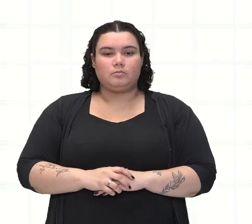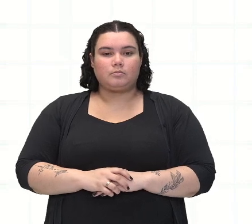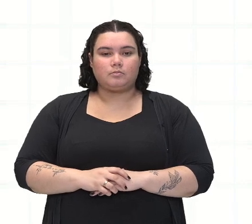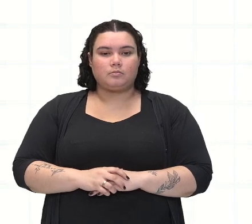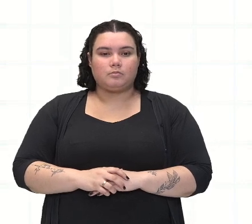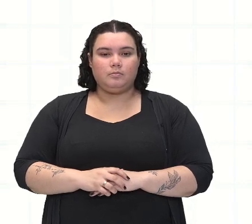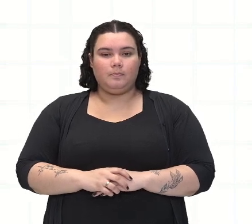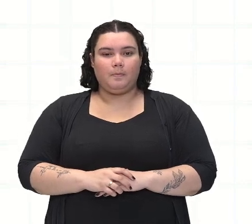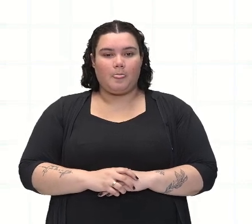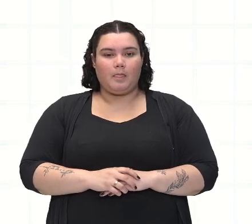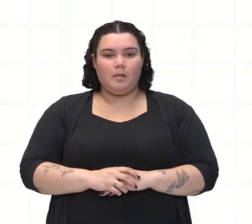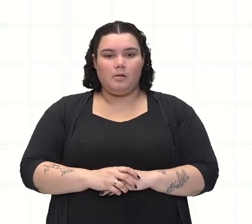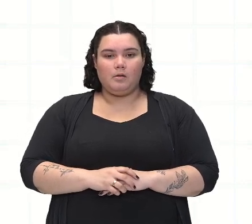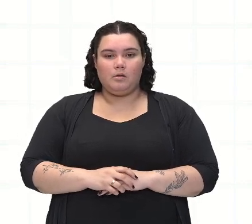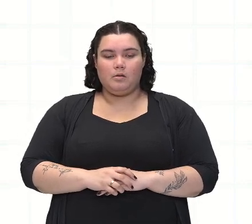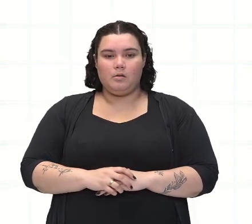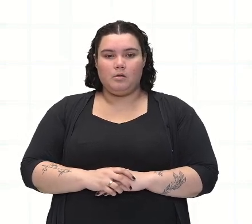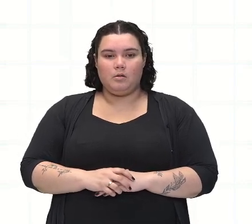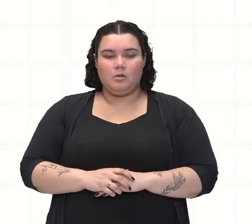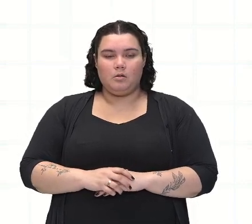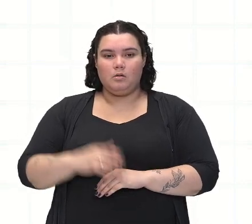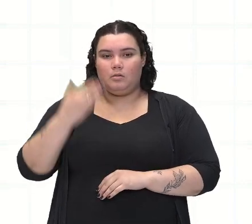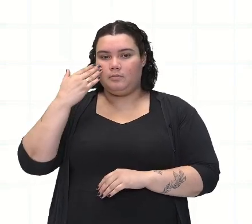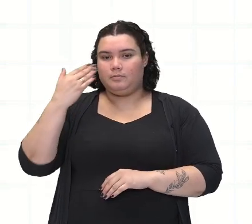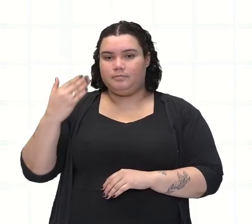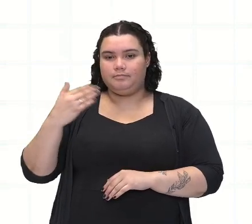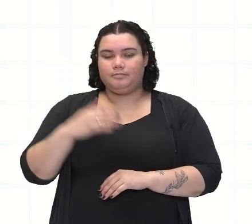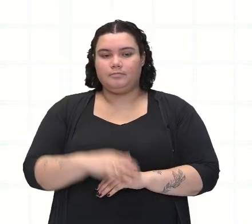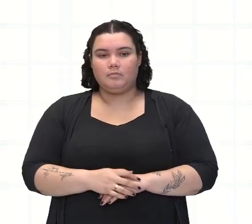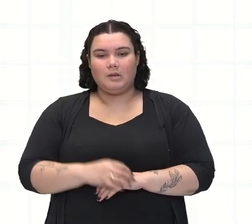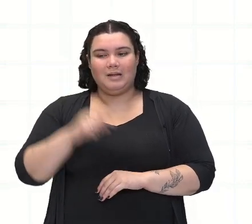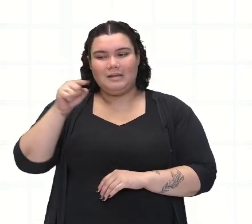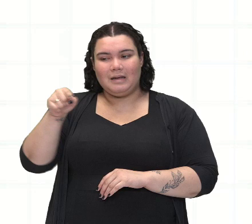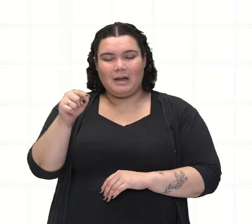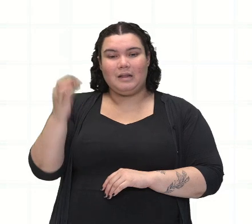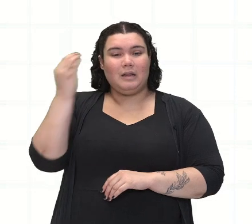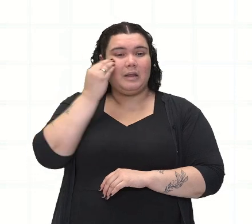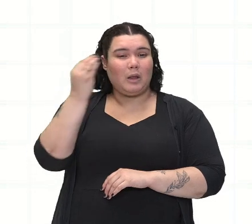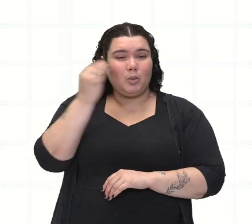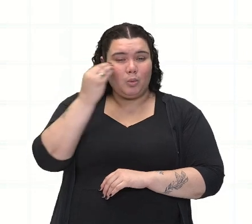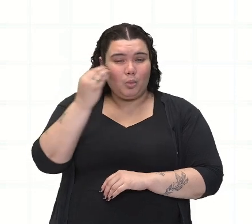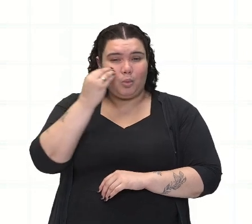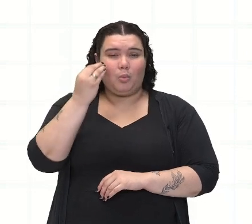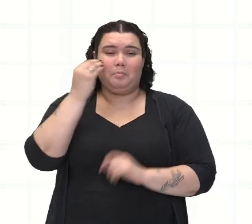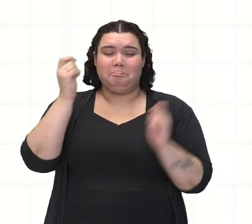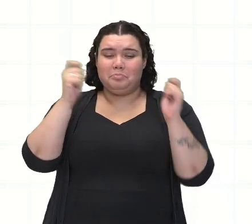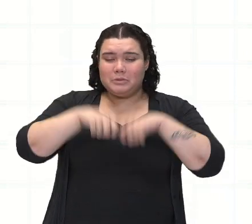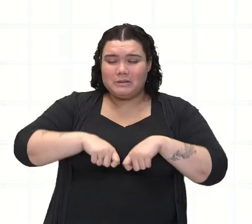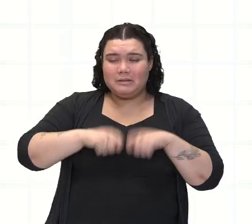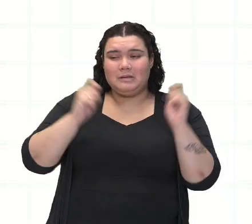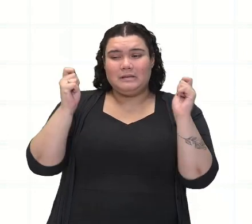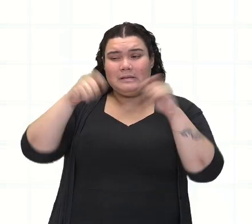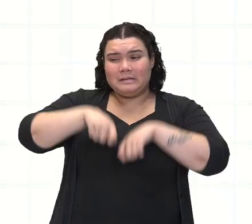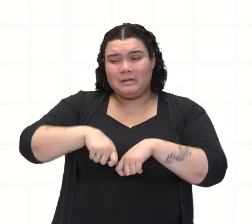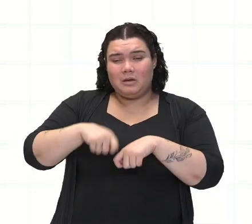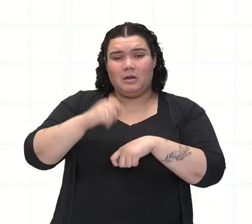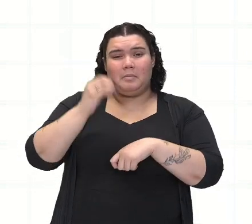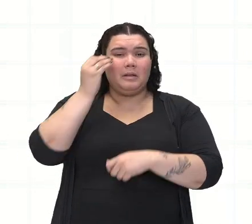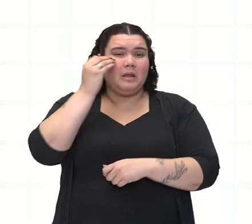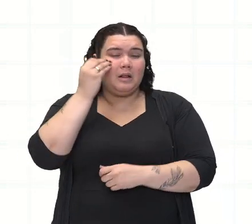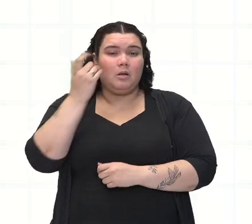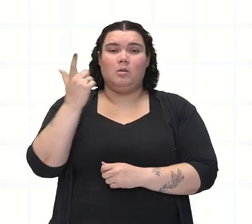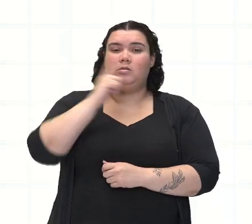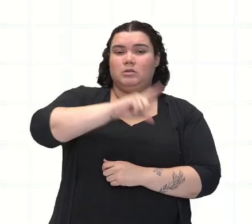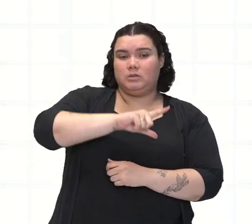o exemplo, nós temos aí, ele fez tudo. Tudo estava